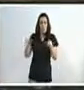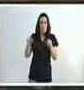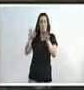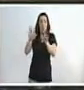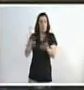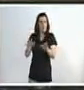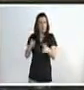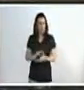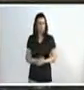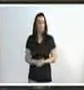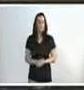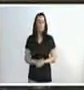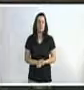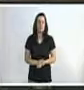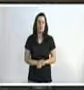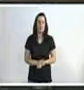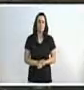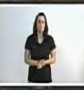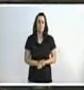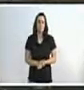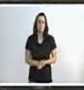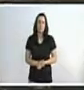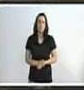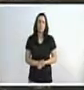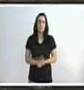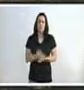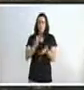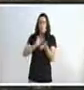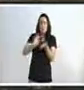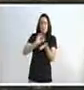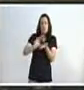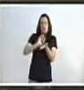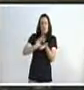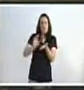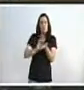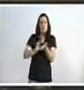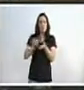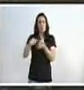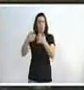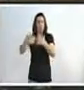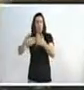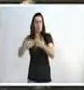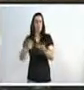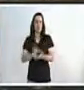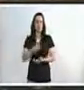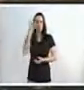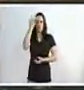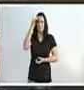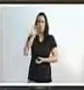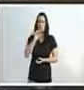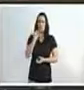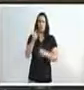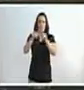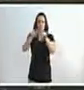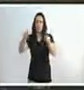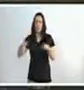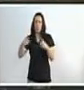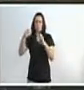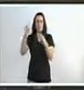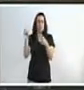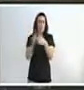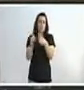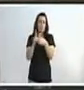dentro do organograma da Prefeitura Municipal, onde é destinado o recurso para aquela estrutura, para as funções que lá tem, que agora não sei a quem atende, porque, né,